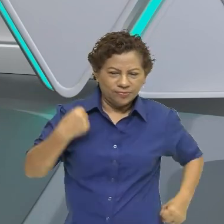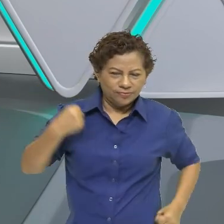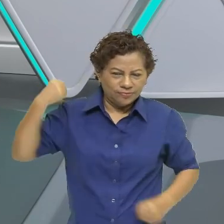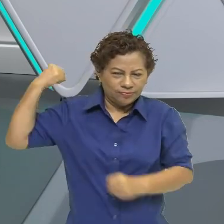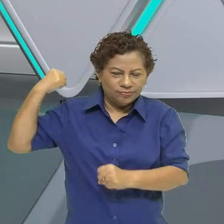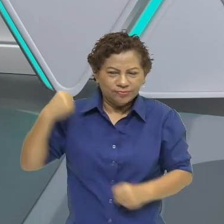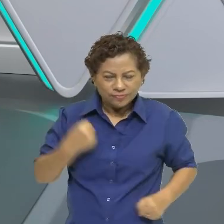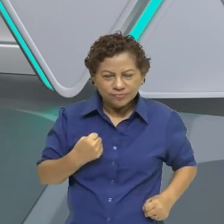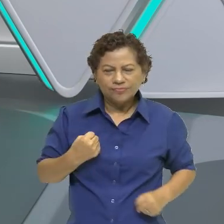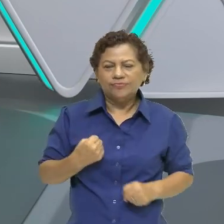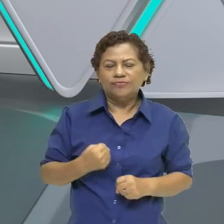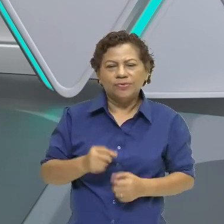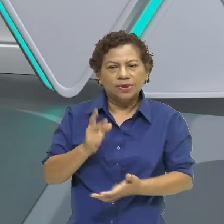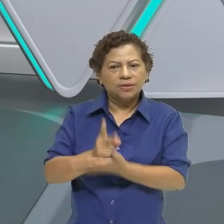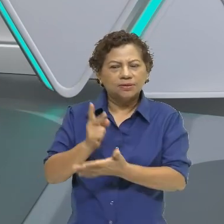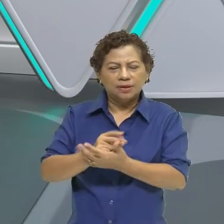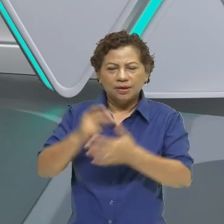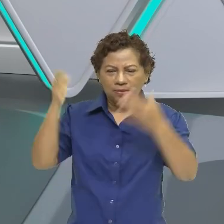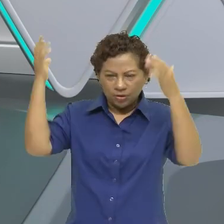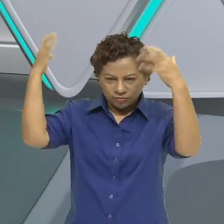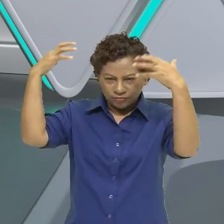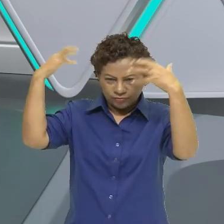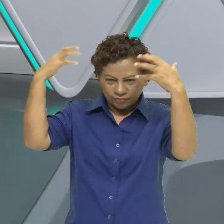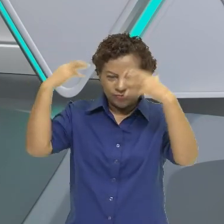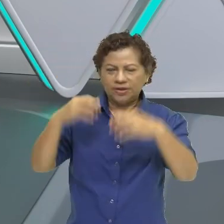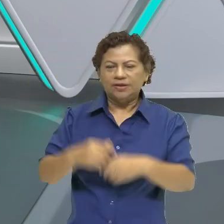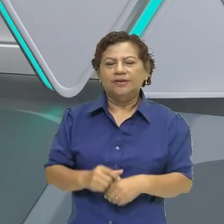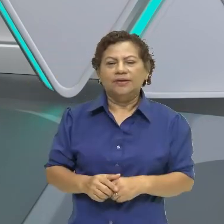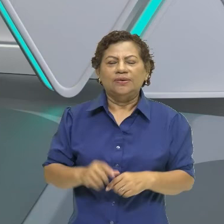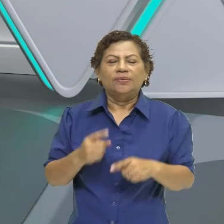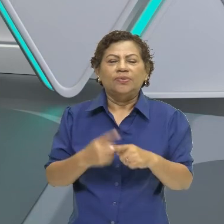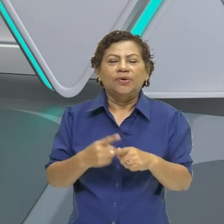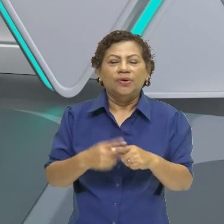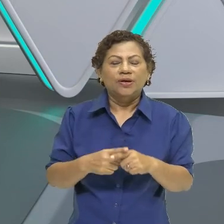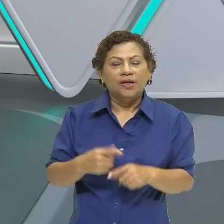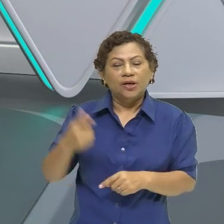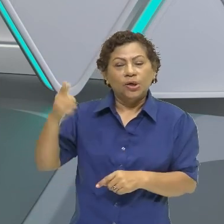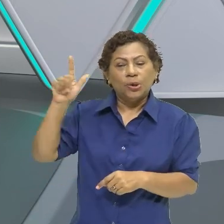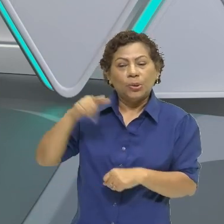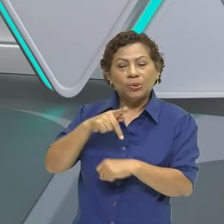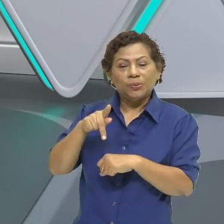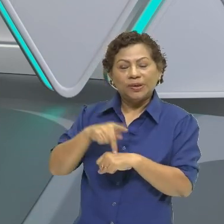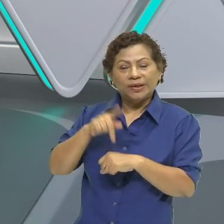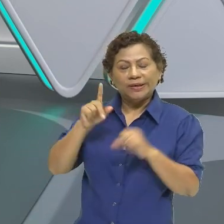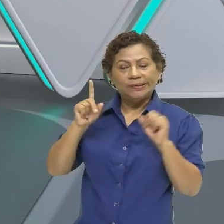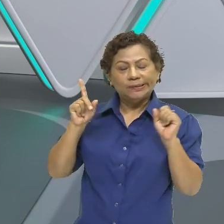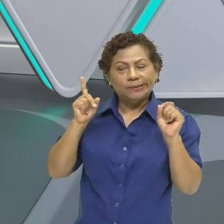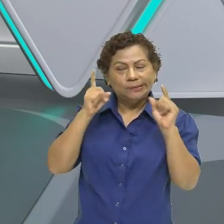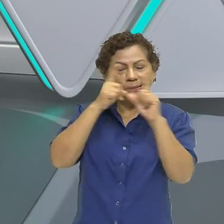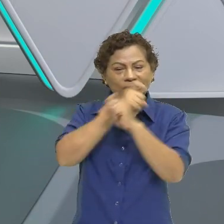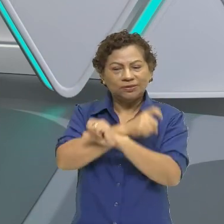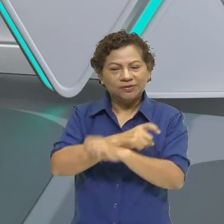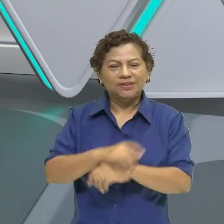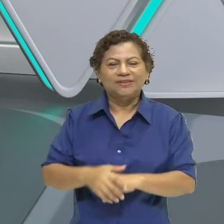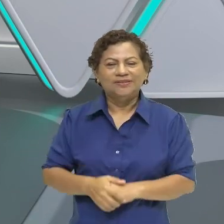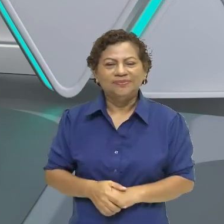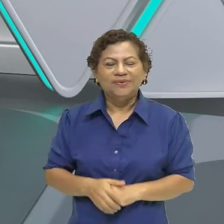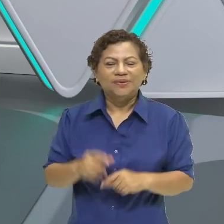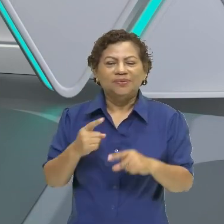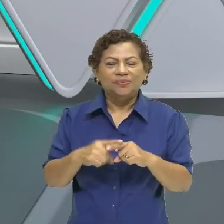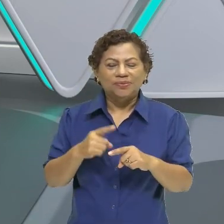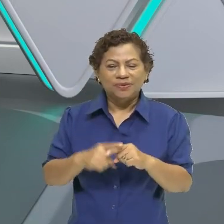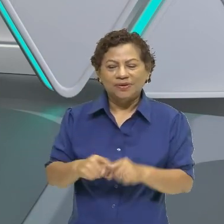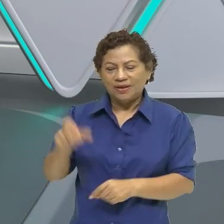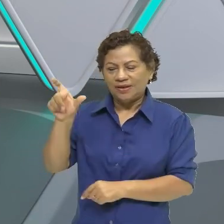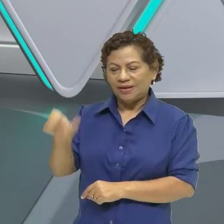tomar muito, e realmente isso lá fora é diferenciado, né? A professora Lúcia sabe muito bem, a professora Lúcia é uma mulher